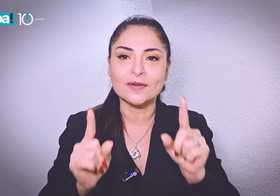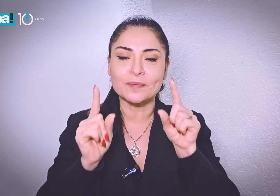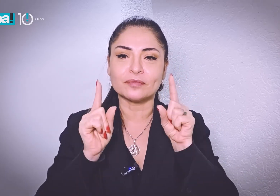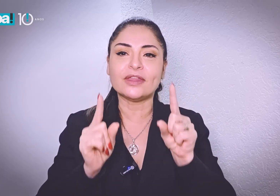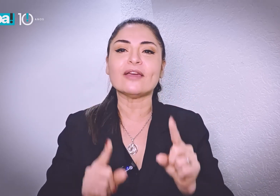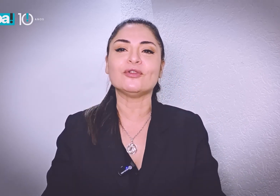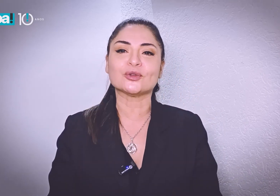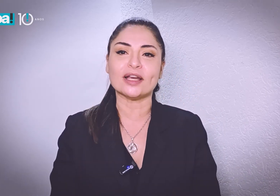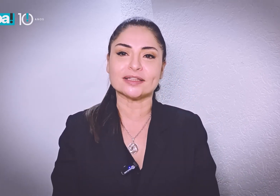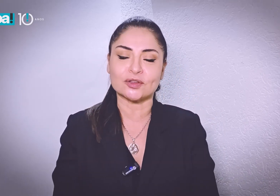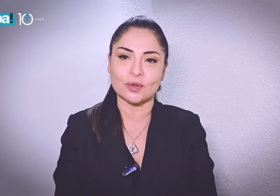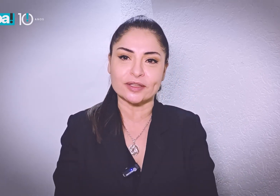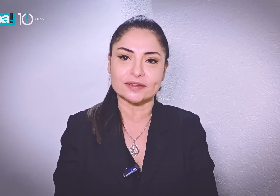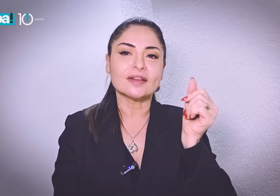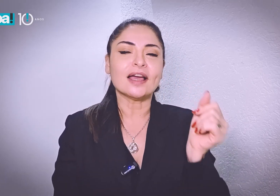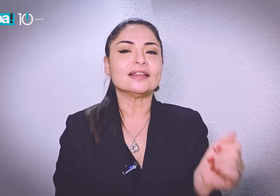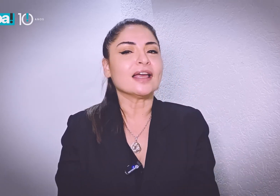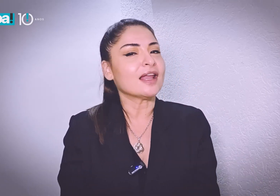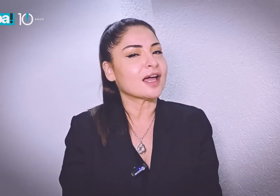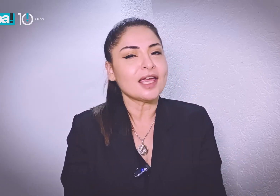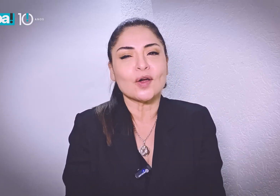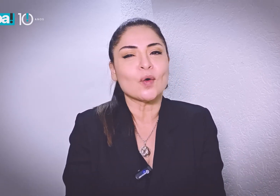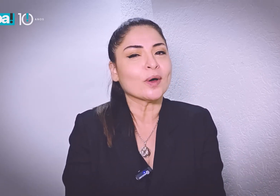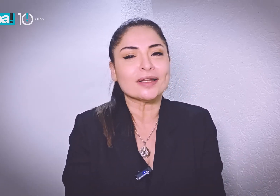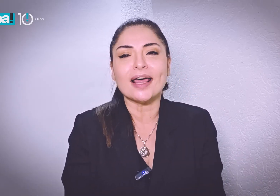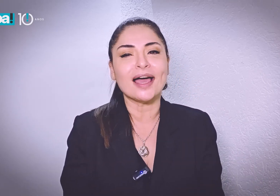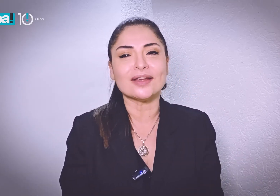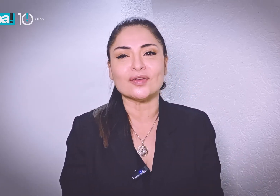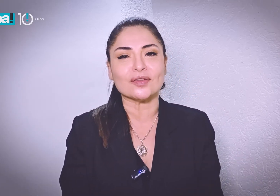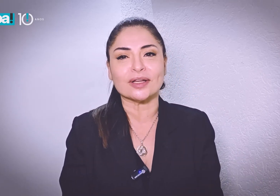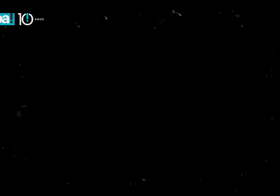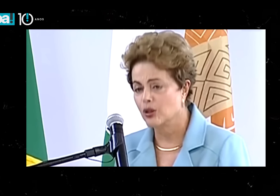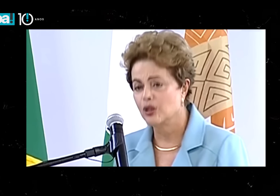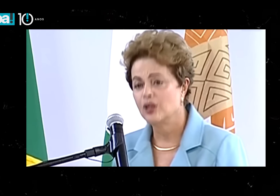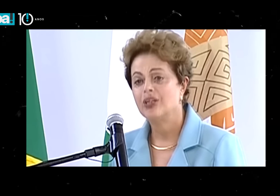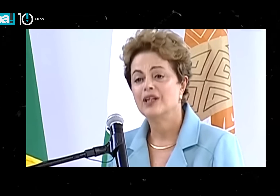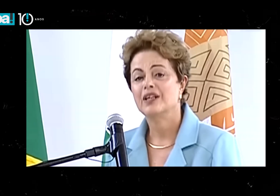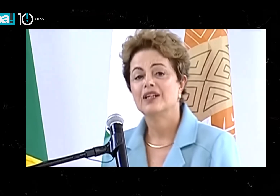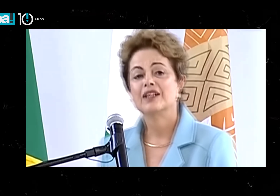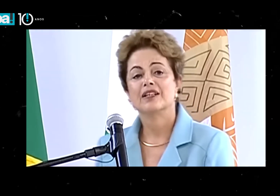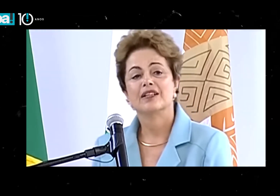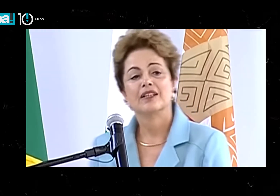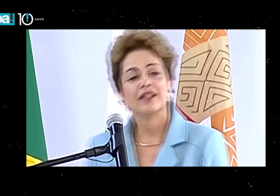milhões de visualizações. Na tela, recordar é viver.